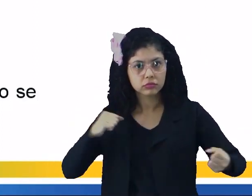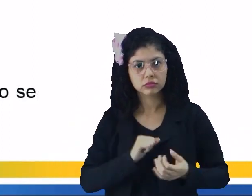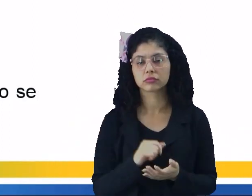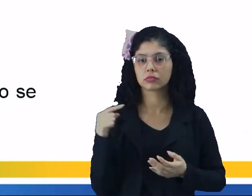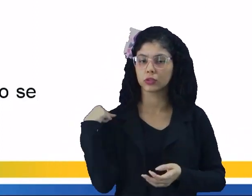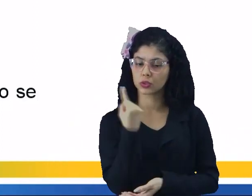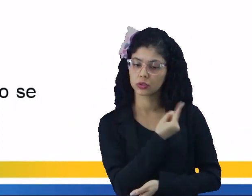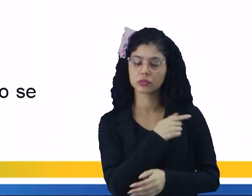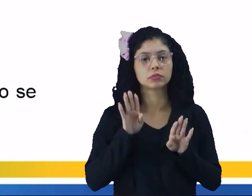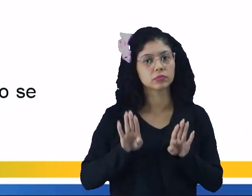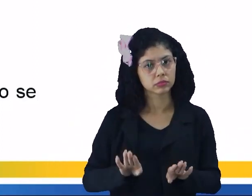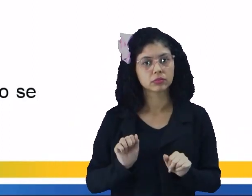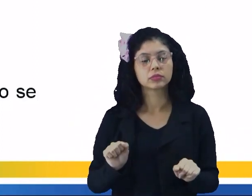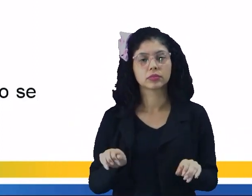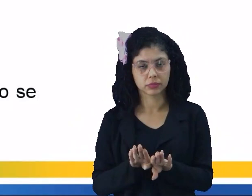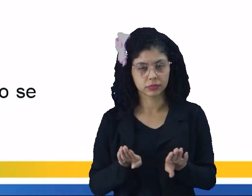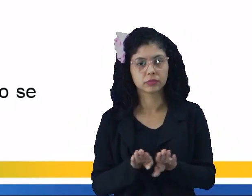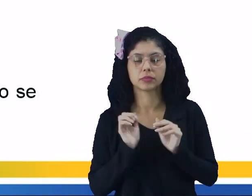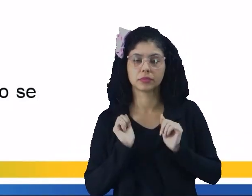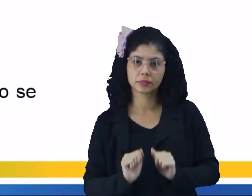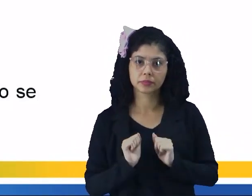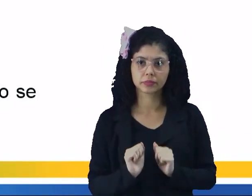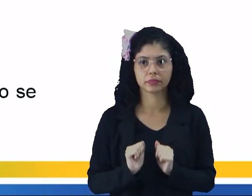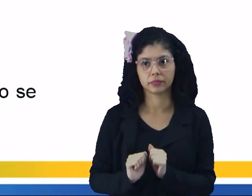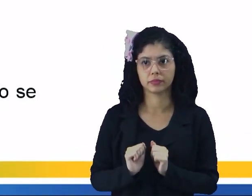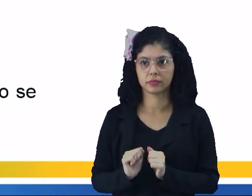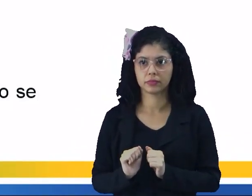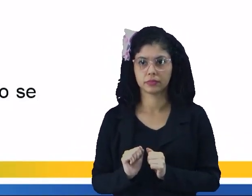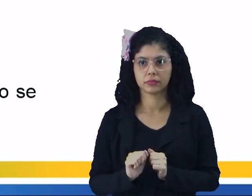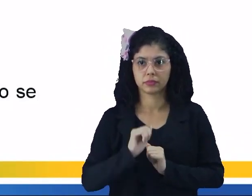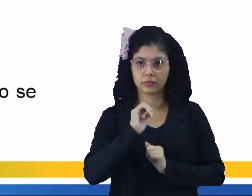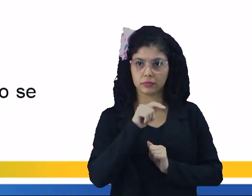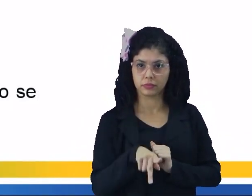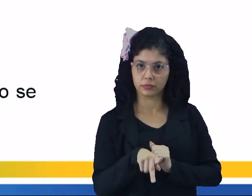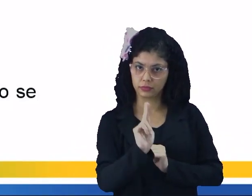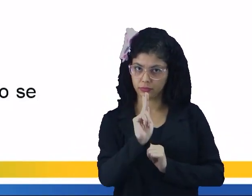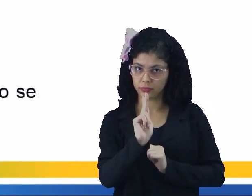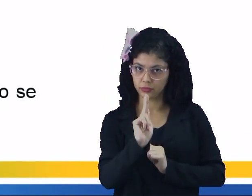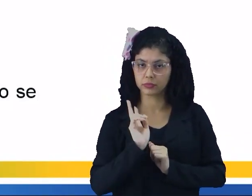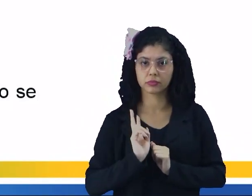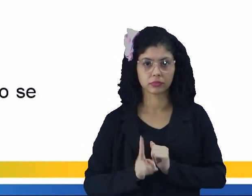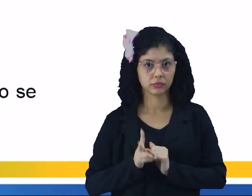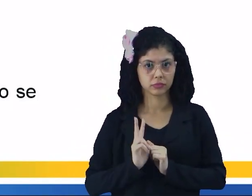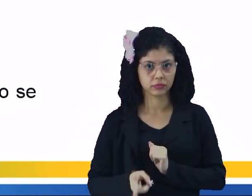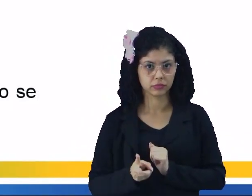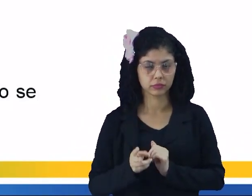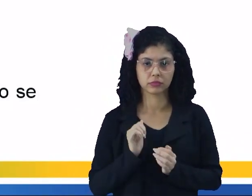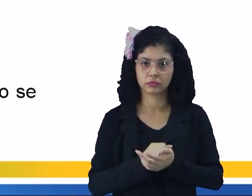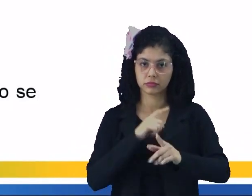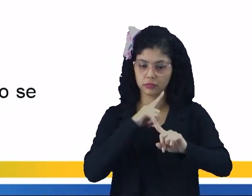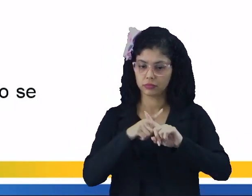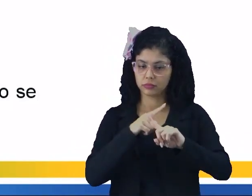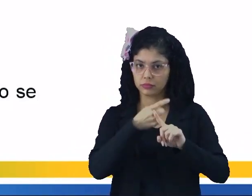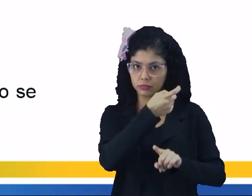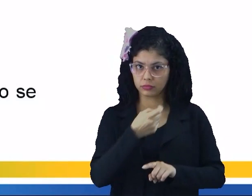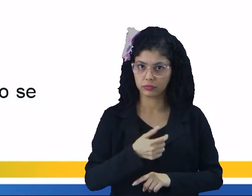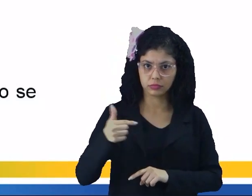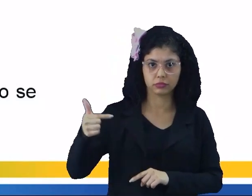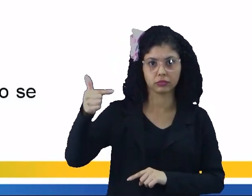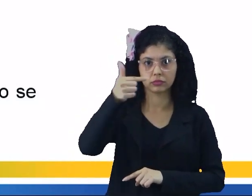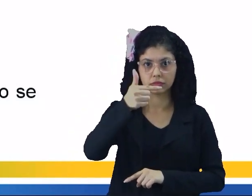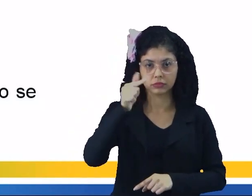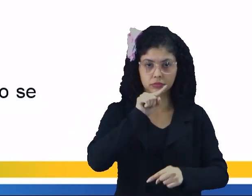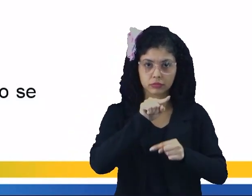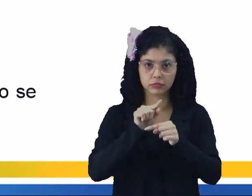a gente pode substituir o trabalho da força elástica por K, que é a constante, vezes x ao